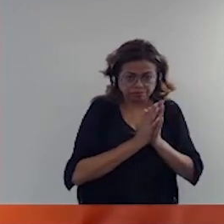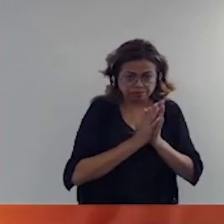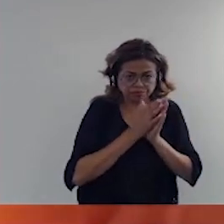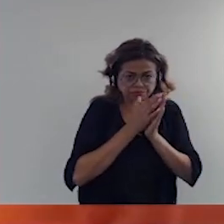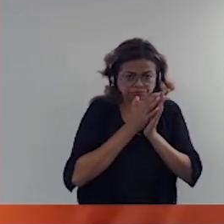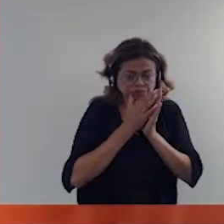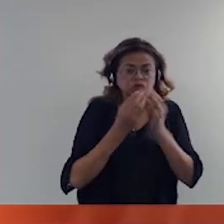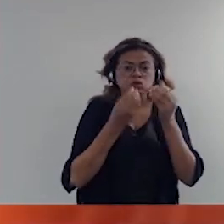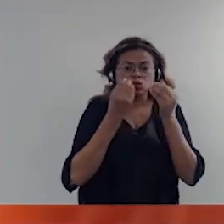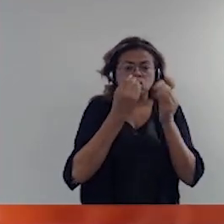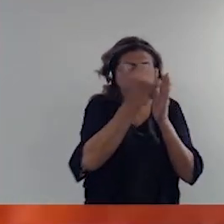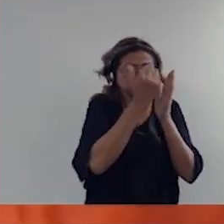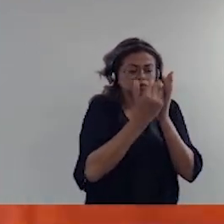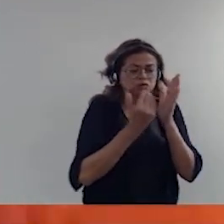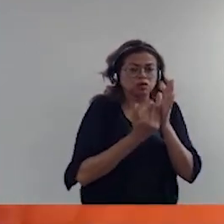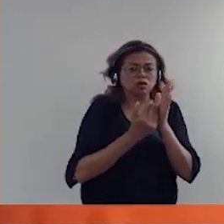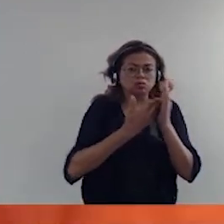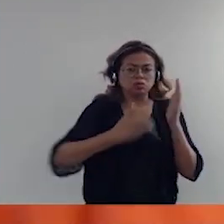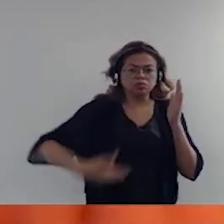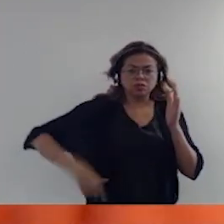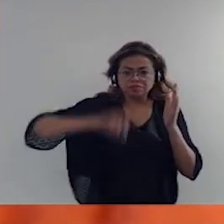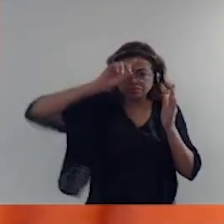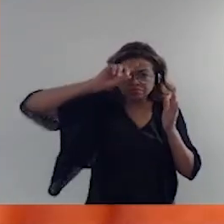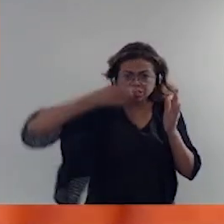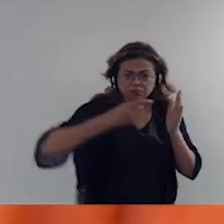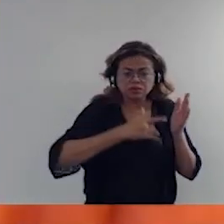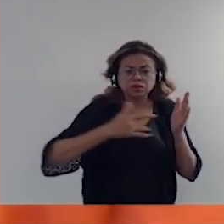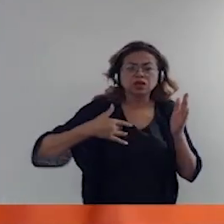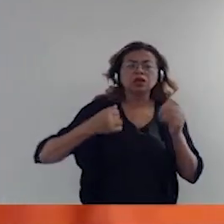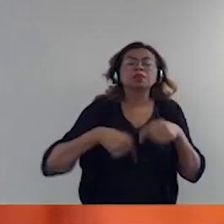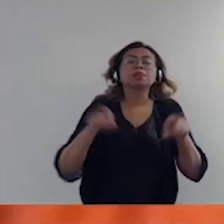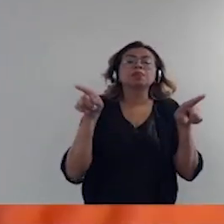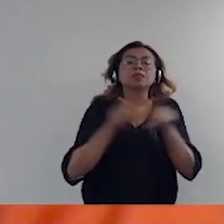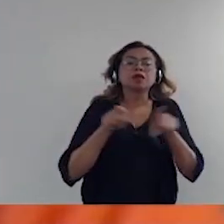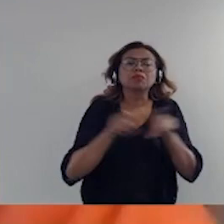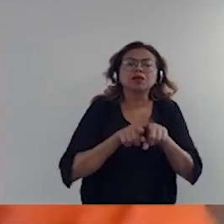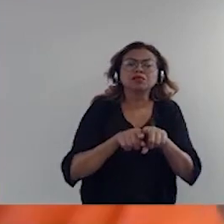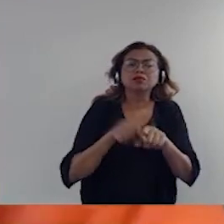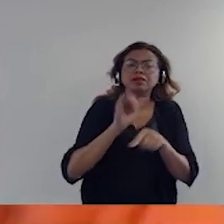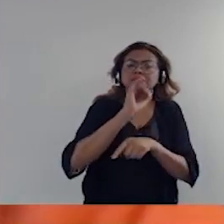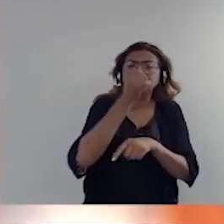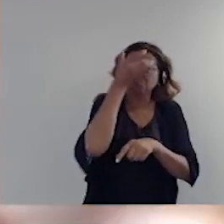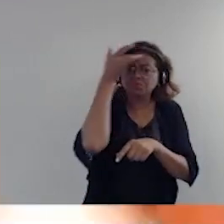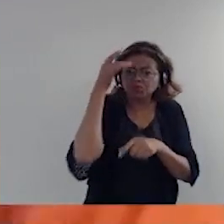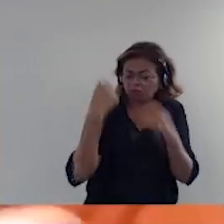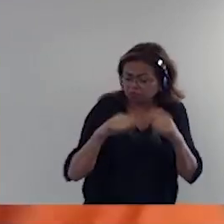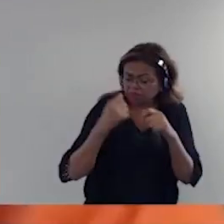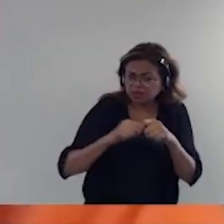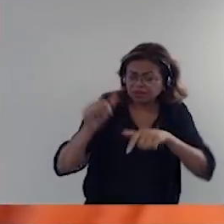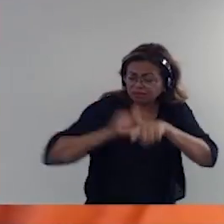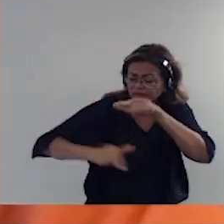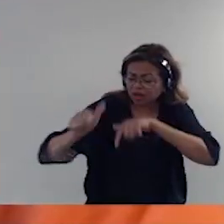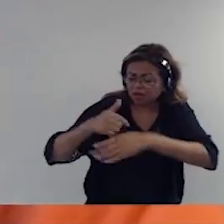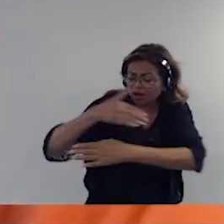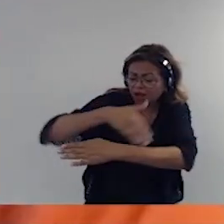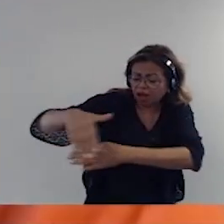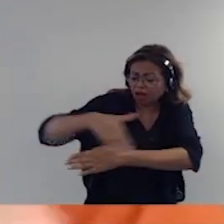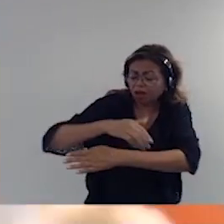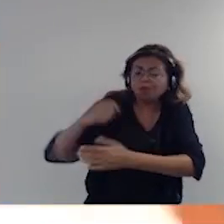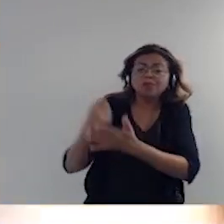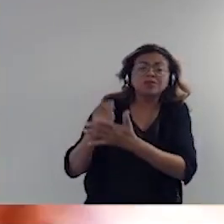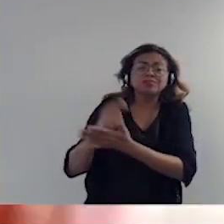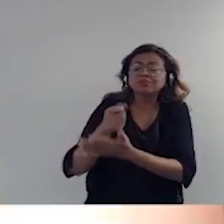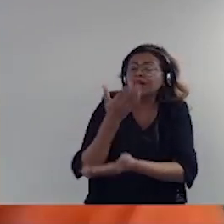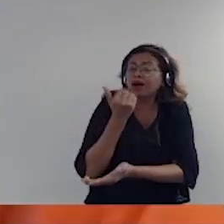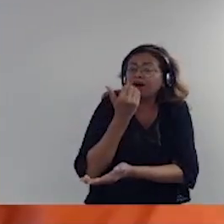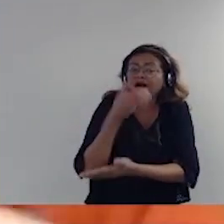obedecer às medidas de quarentena quando se precisa ir trabalhar para adquirir a própria subsistência da família? Então,